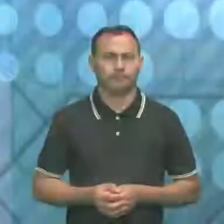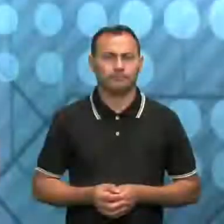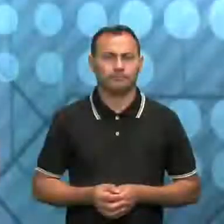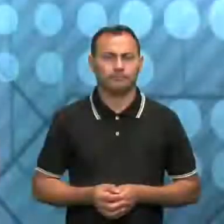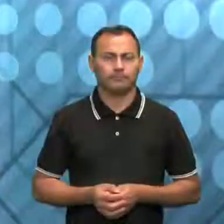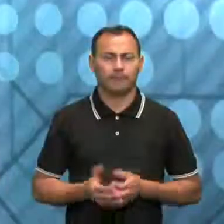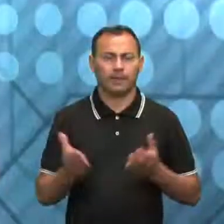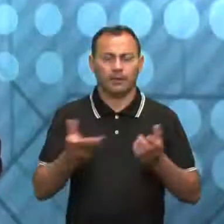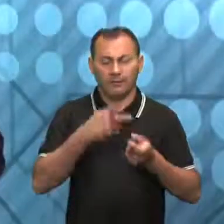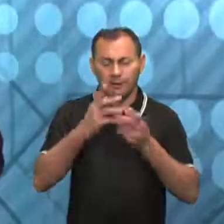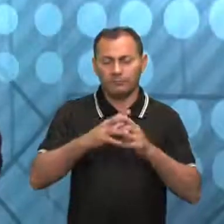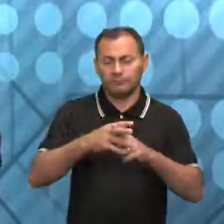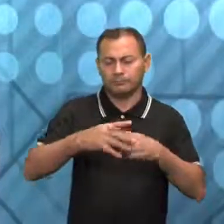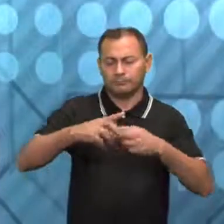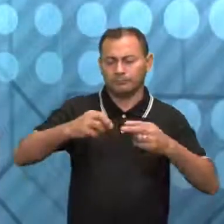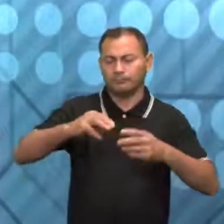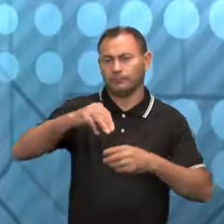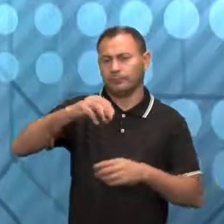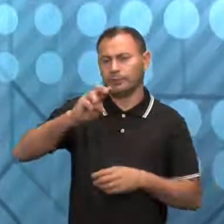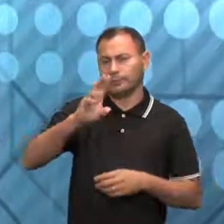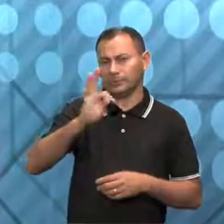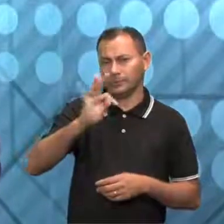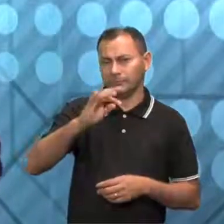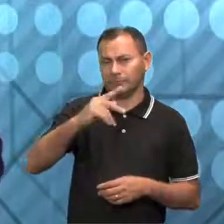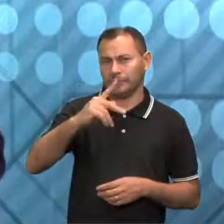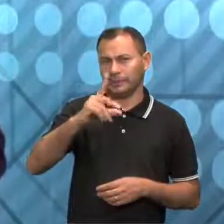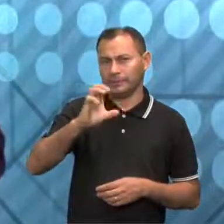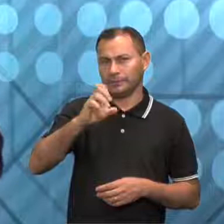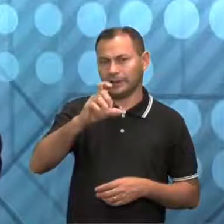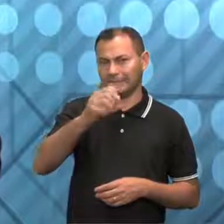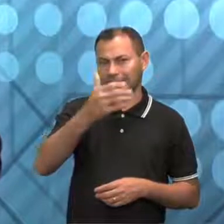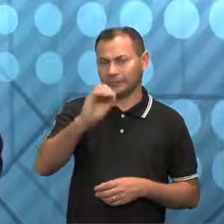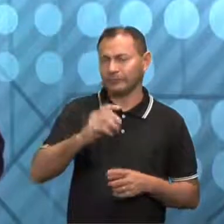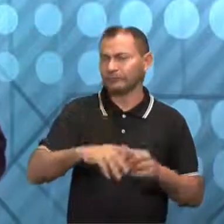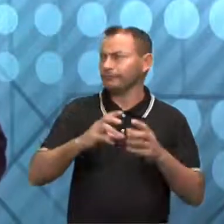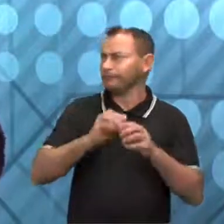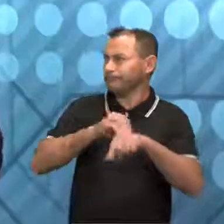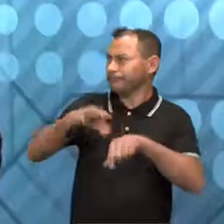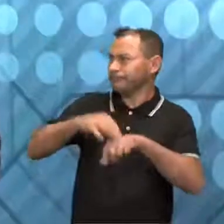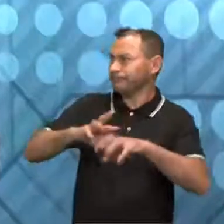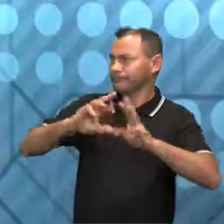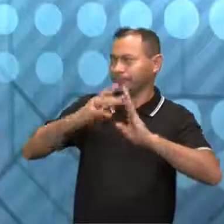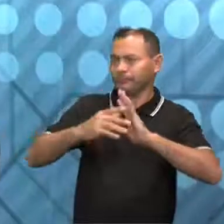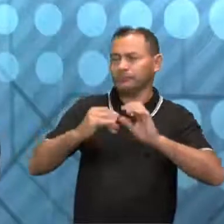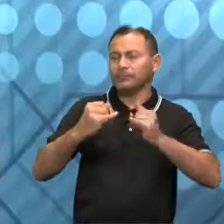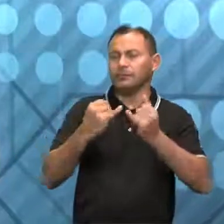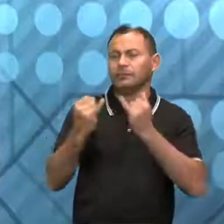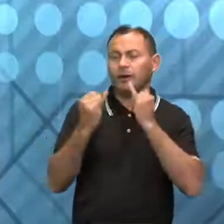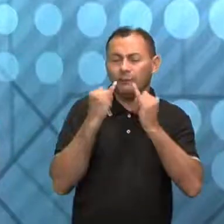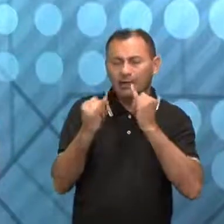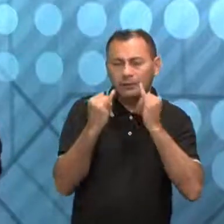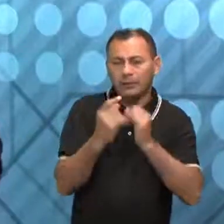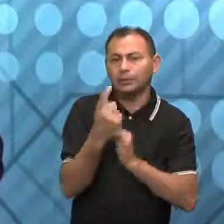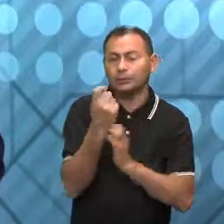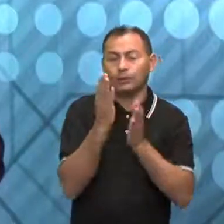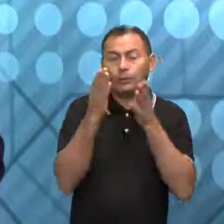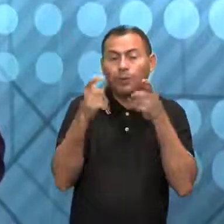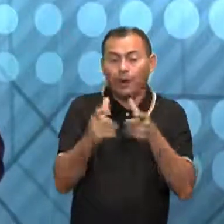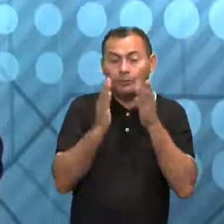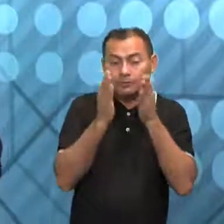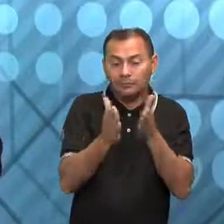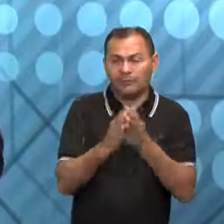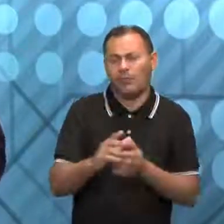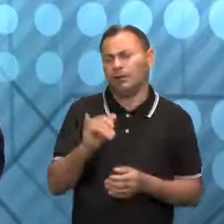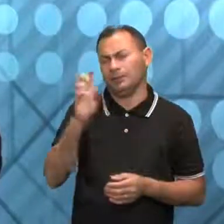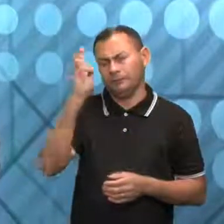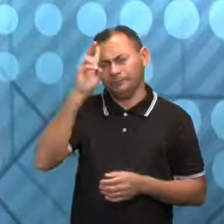De multiplexação. Quando eu falo de multiplexação, tem a ver com transmitir várias informações em um só canal. Então, digamos